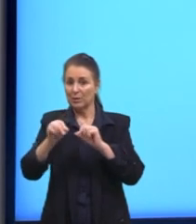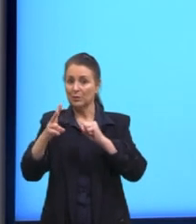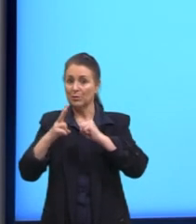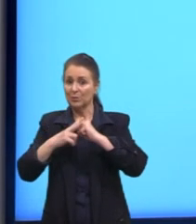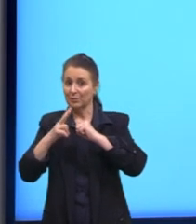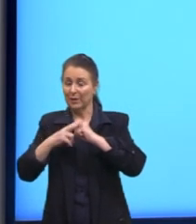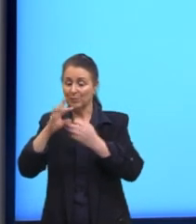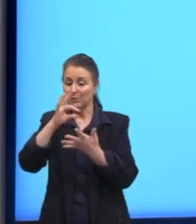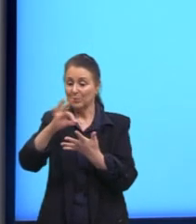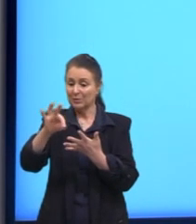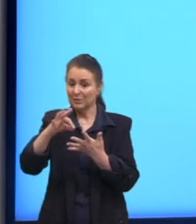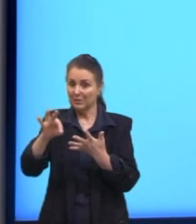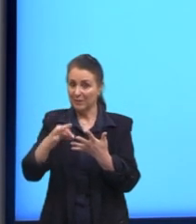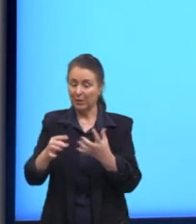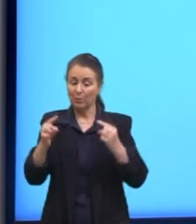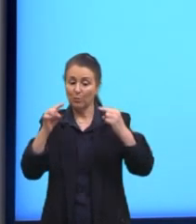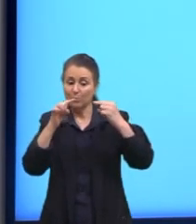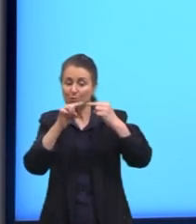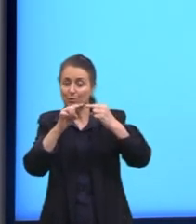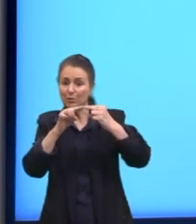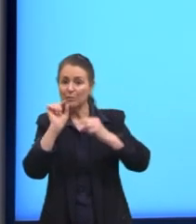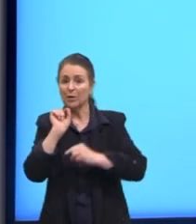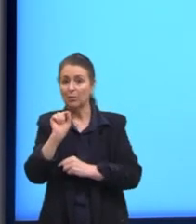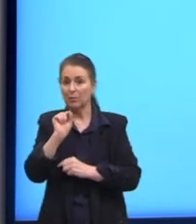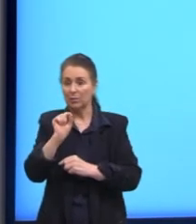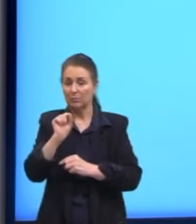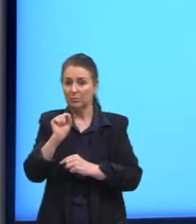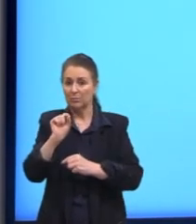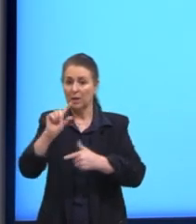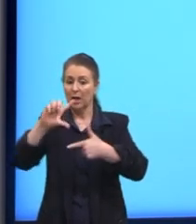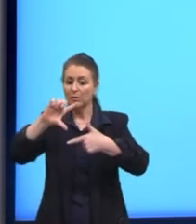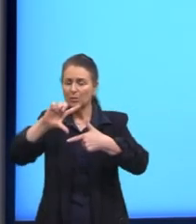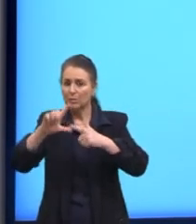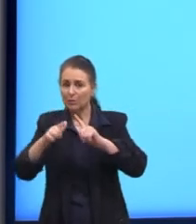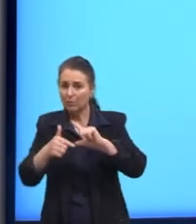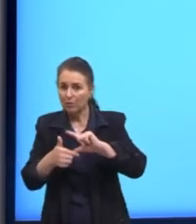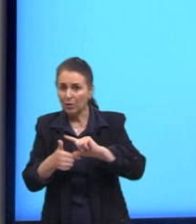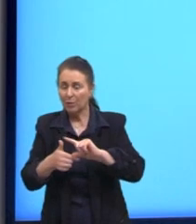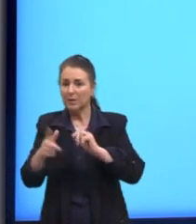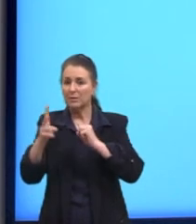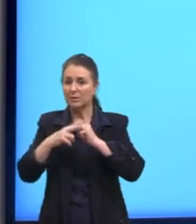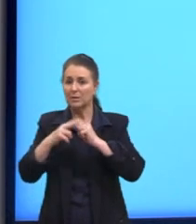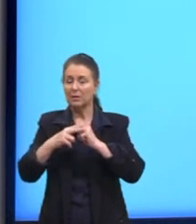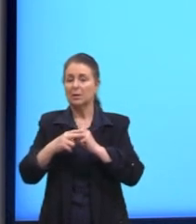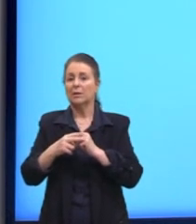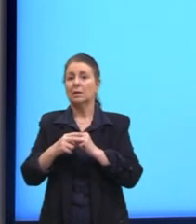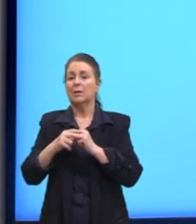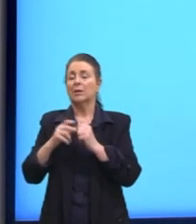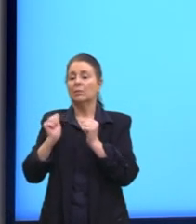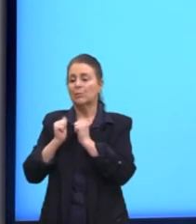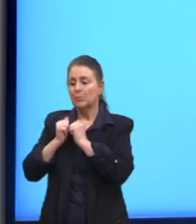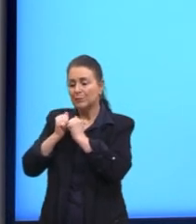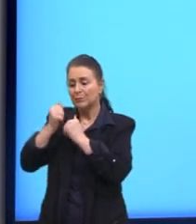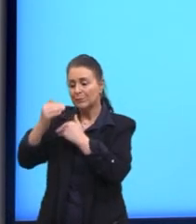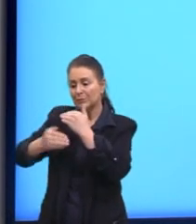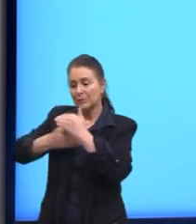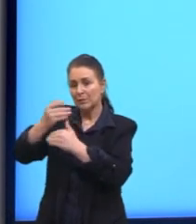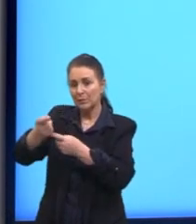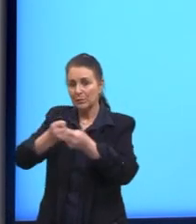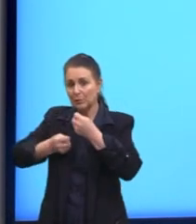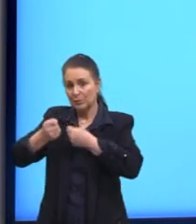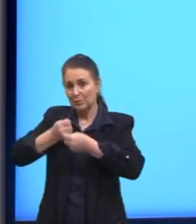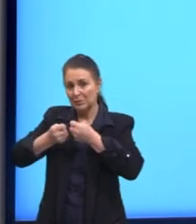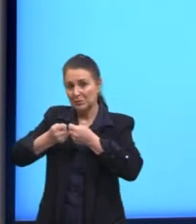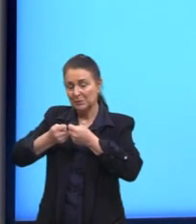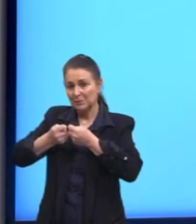em destaque objetiva. As formas verbais são carregamos, podemos, desenvolvemos e controlamos.